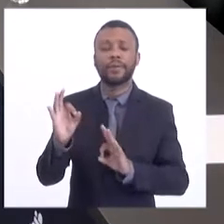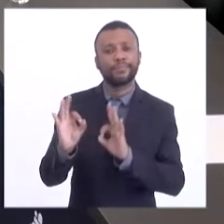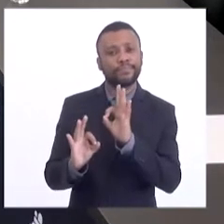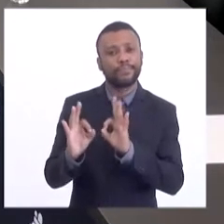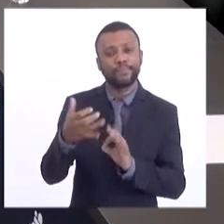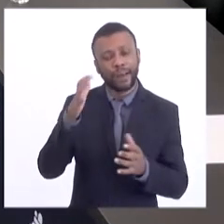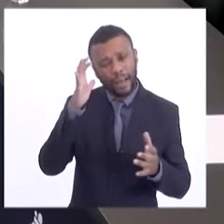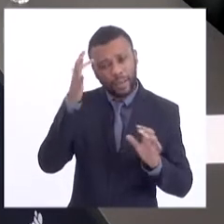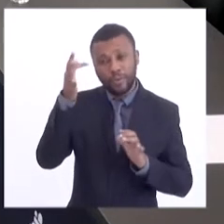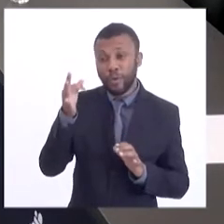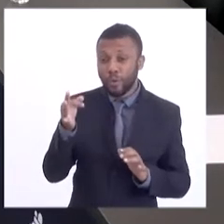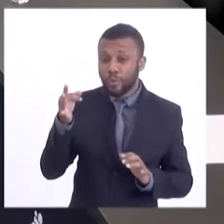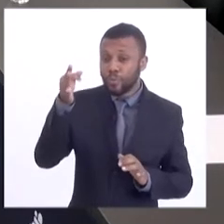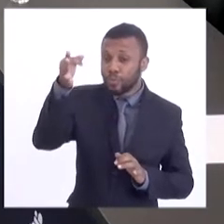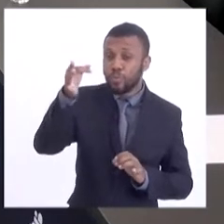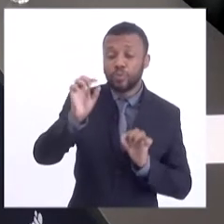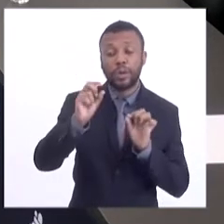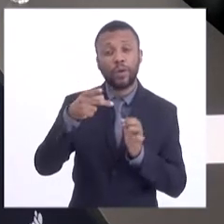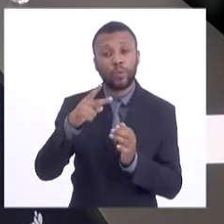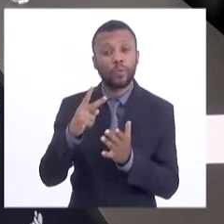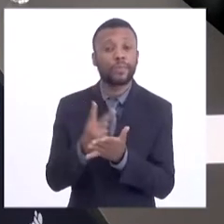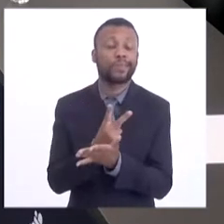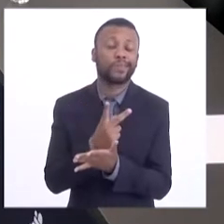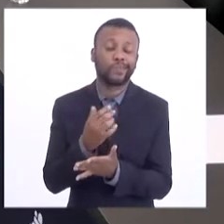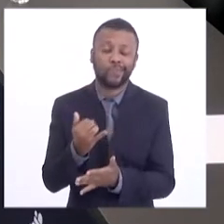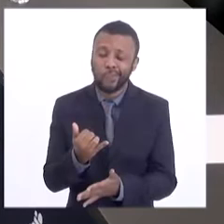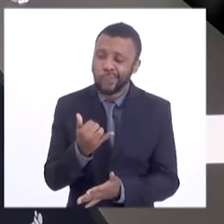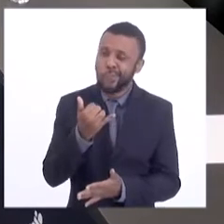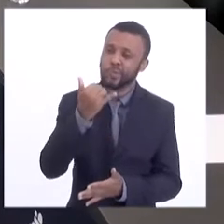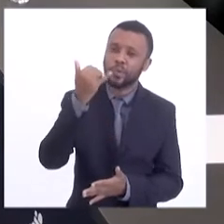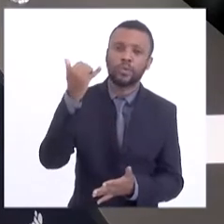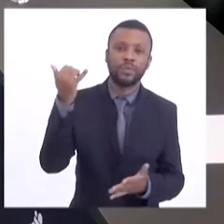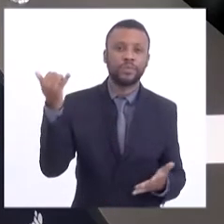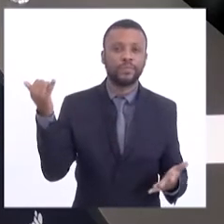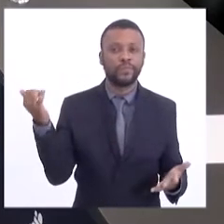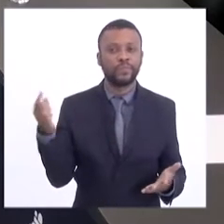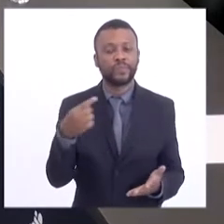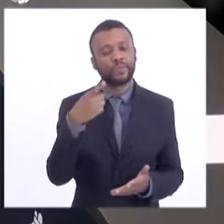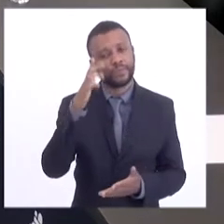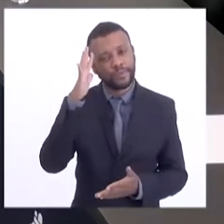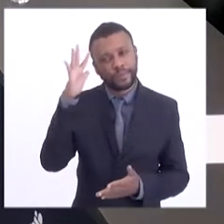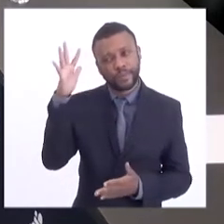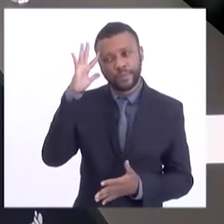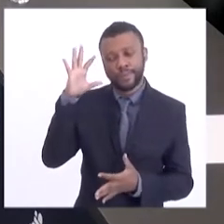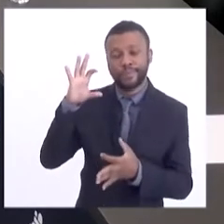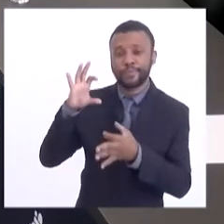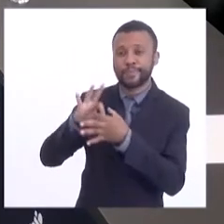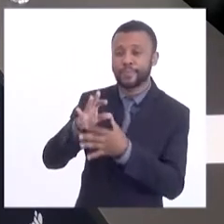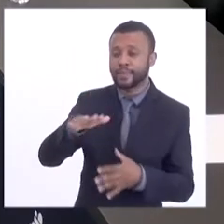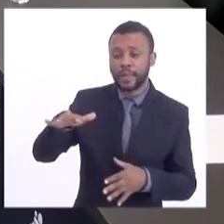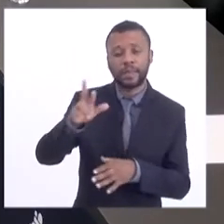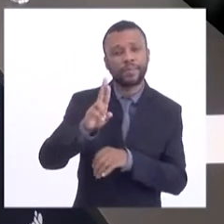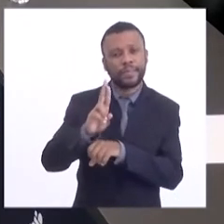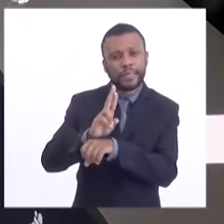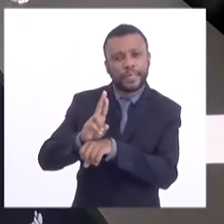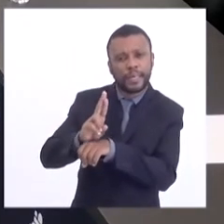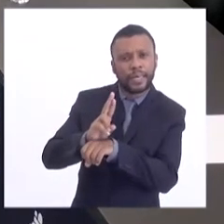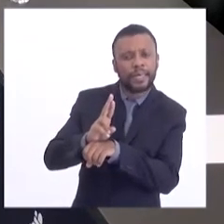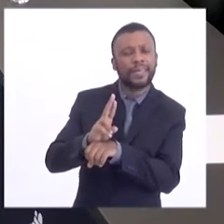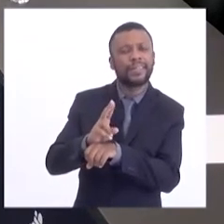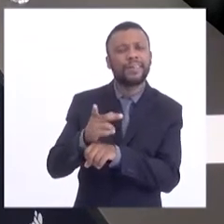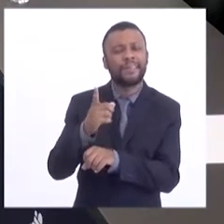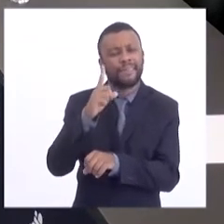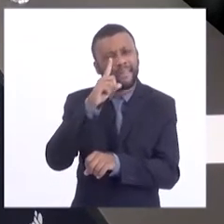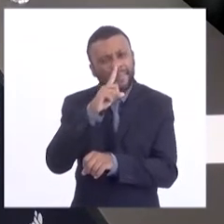um drama de futuro porque a gente tem que pensar essa questão da Serrana e toma extrapolando a Serrana que é